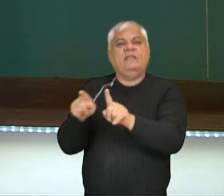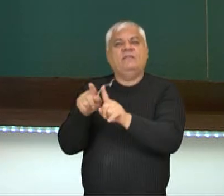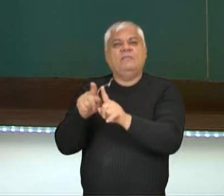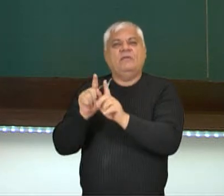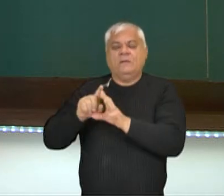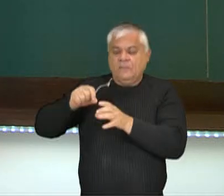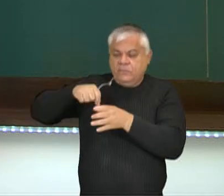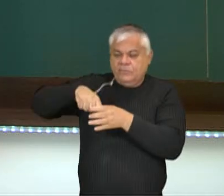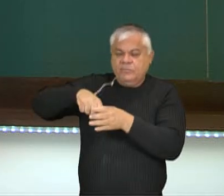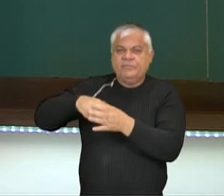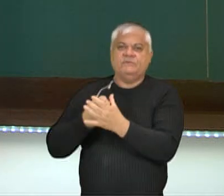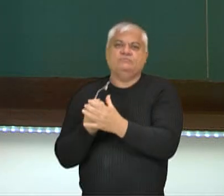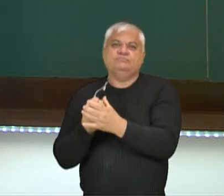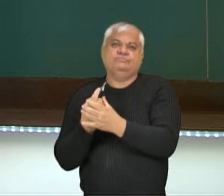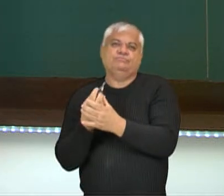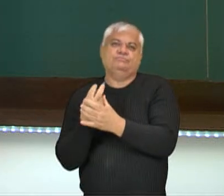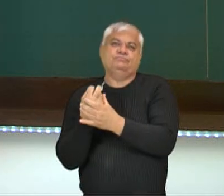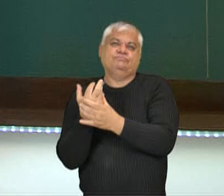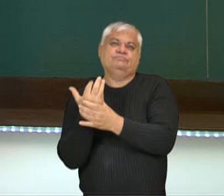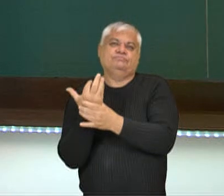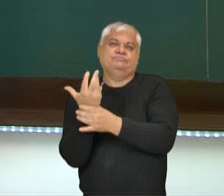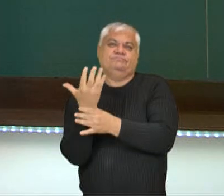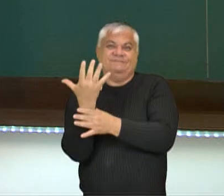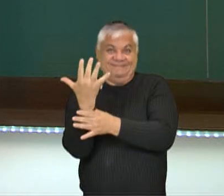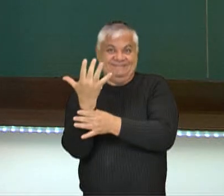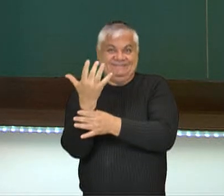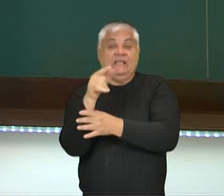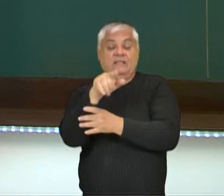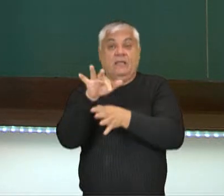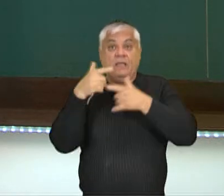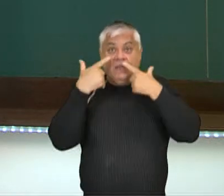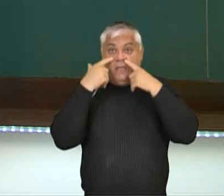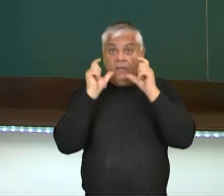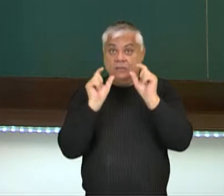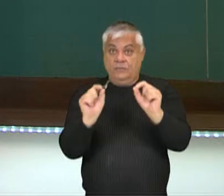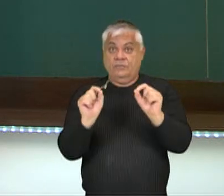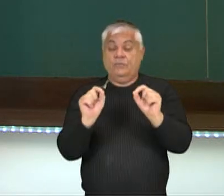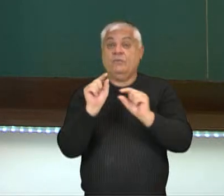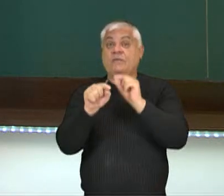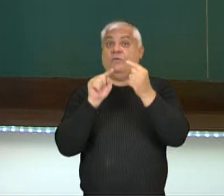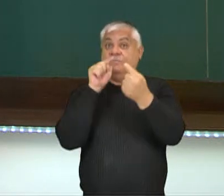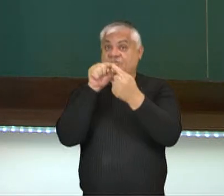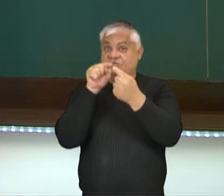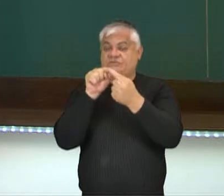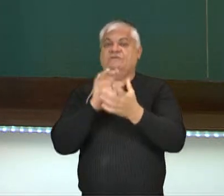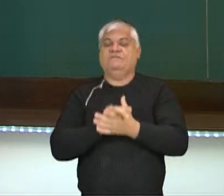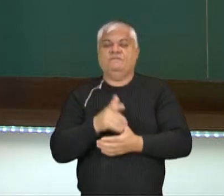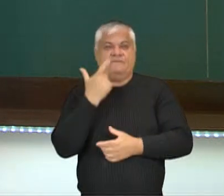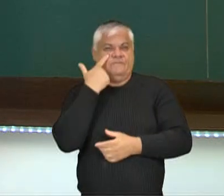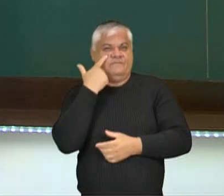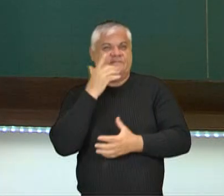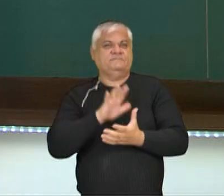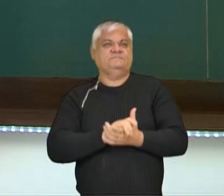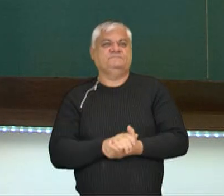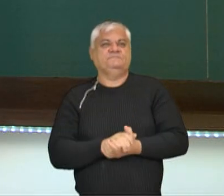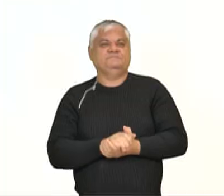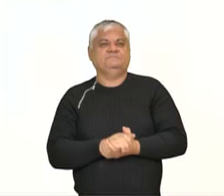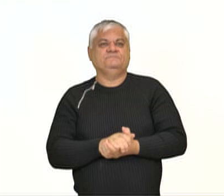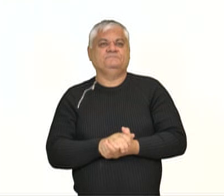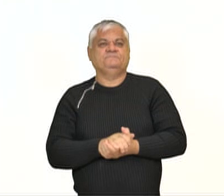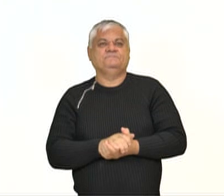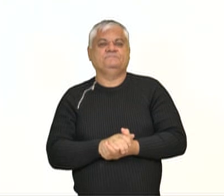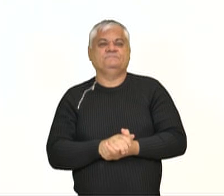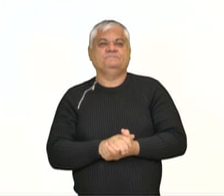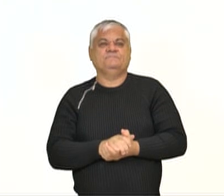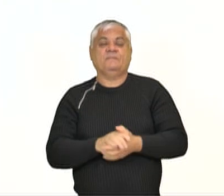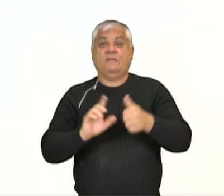germinação. E eu quero chamar você já atenção para os nossos objetivos da aula de hoje. Vamos conferir? Muito